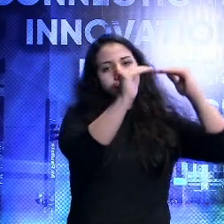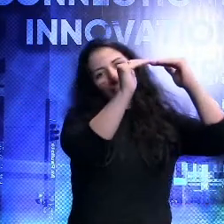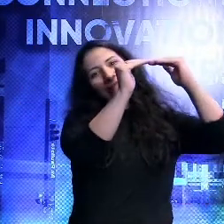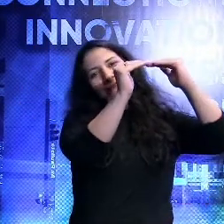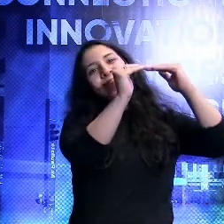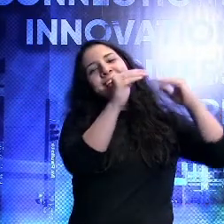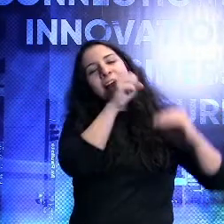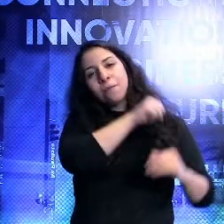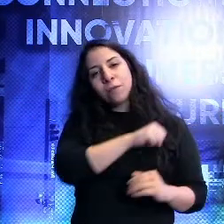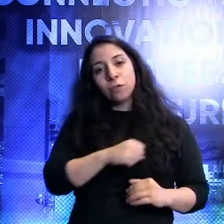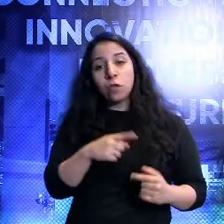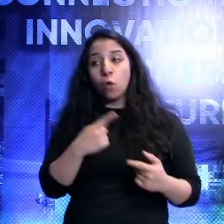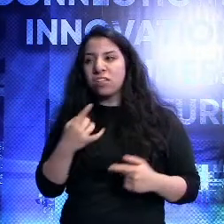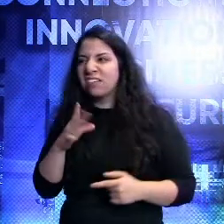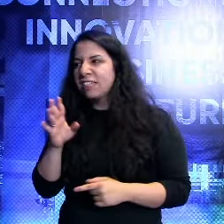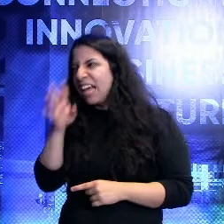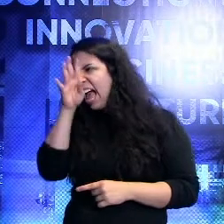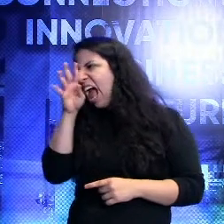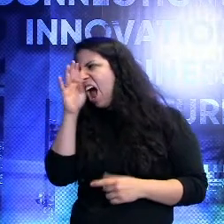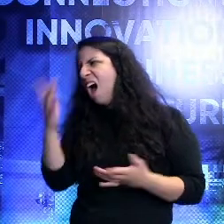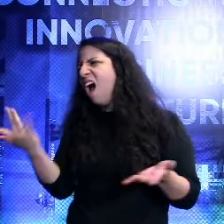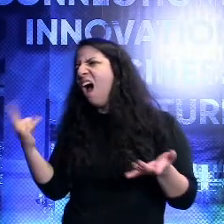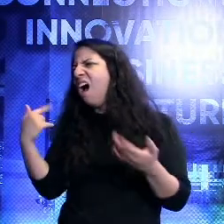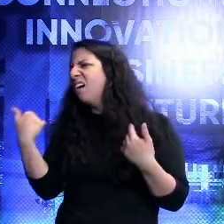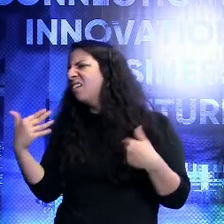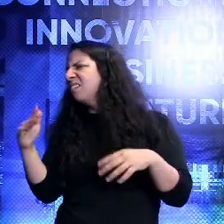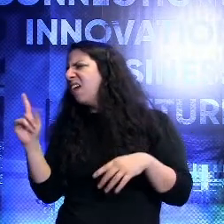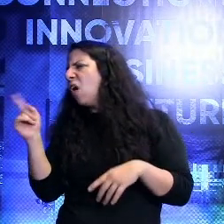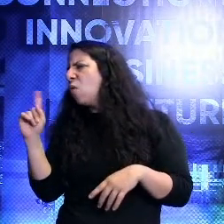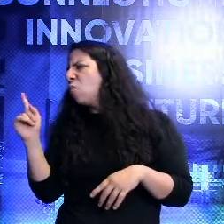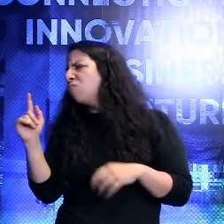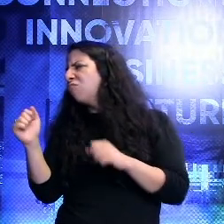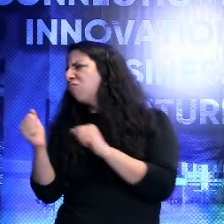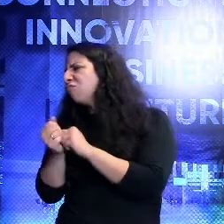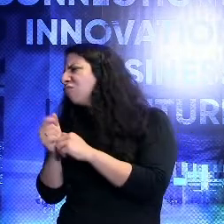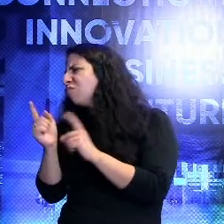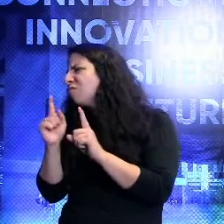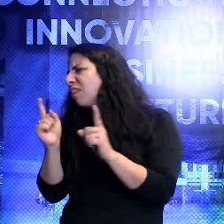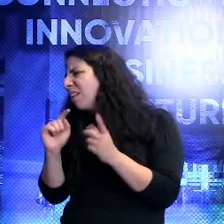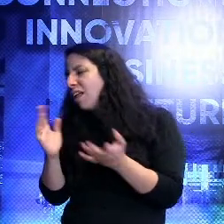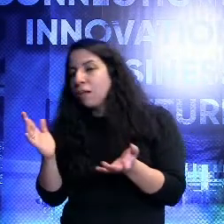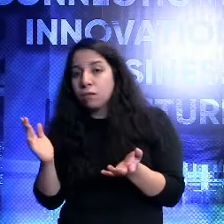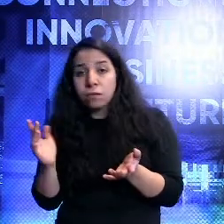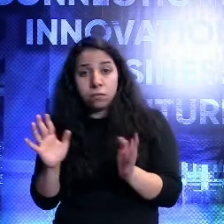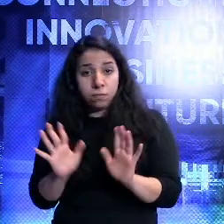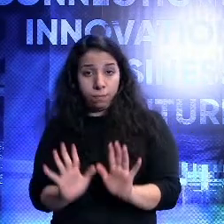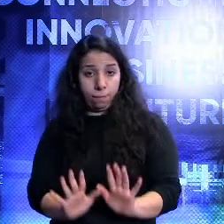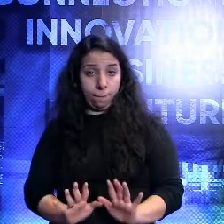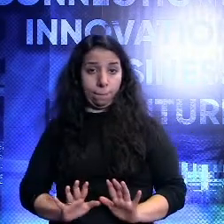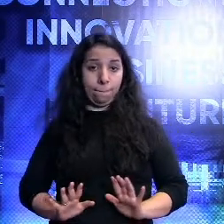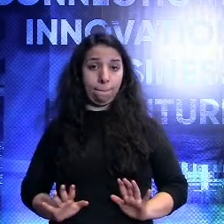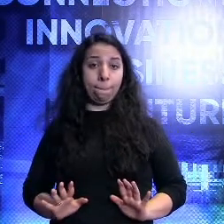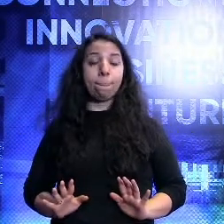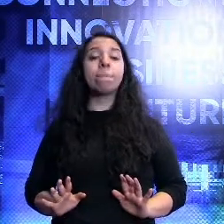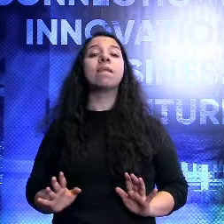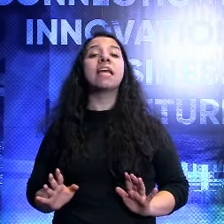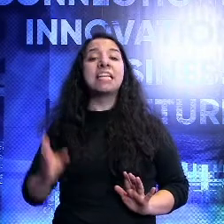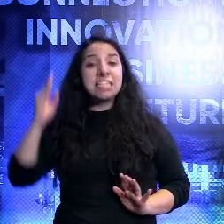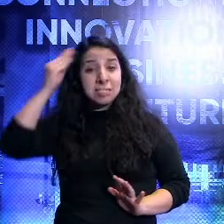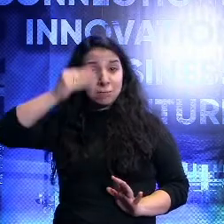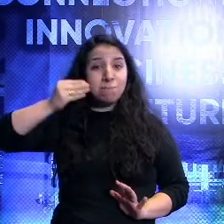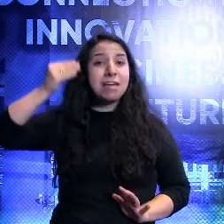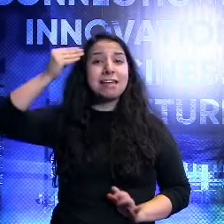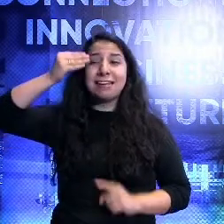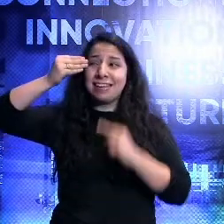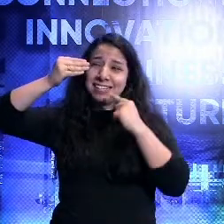e critica um pouco essa prática, eu tenho que colocar esse parênteses aqui, esse senão, e dizer, não, espera aí, a experiência das pessoas conta sim. Porque muitas vezes você vai